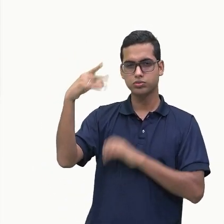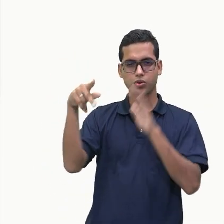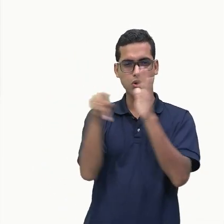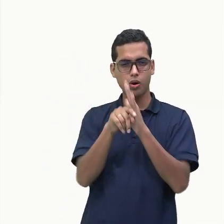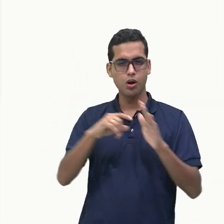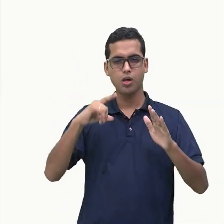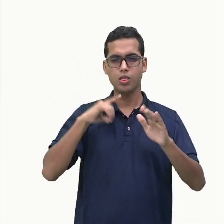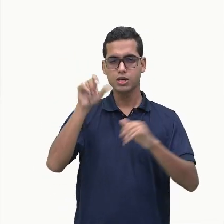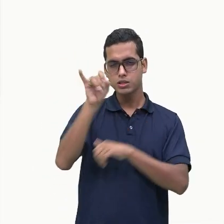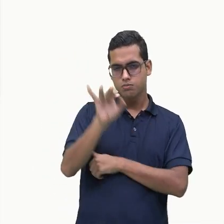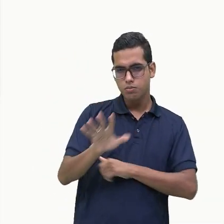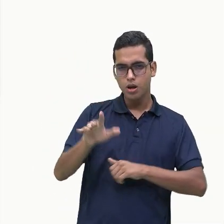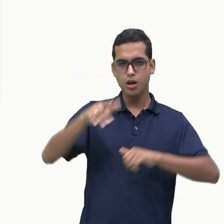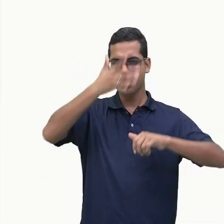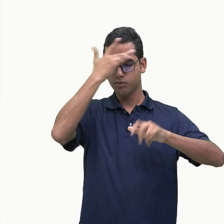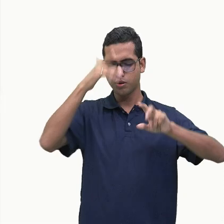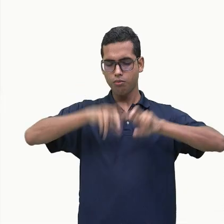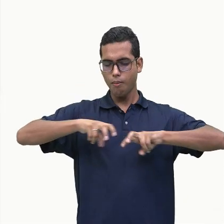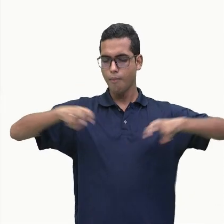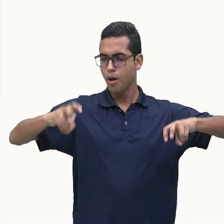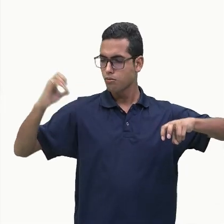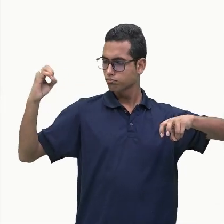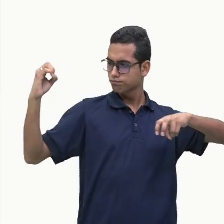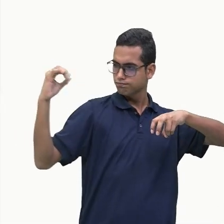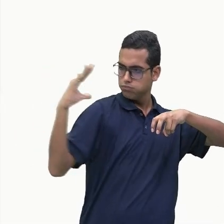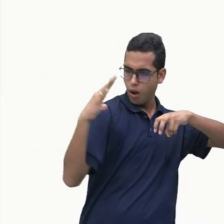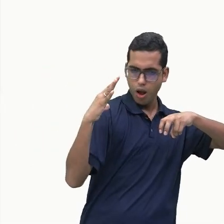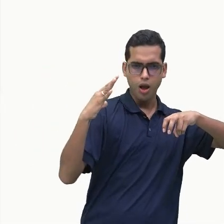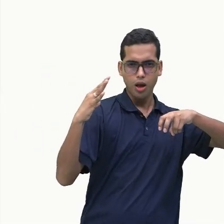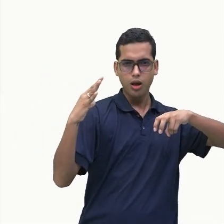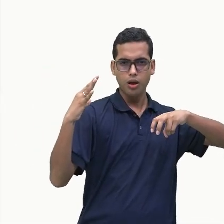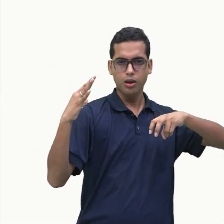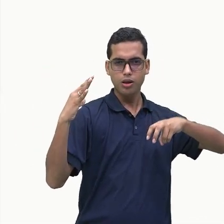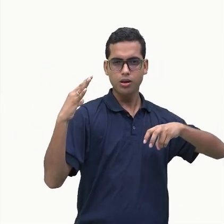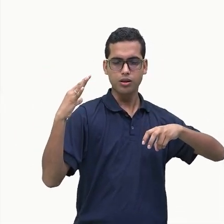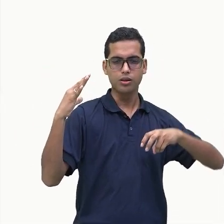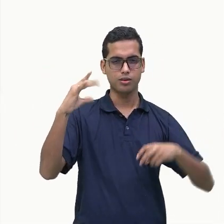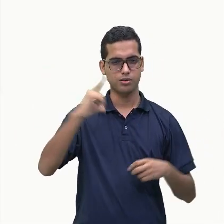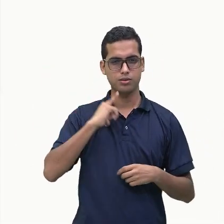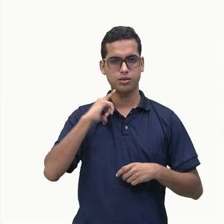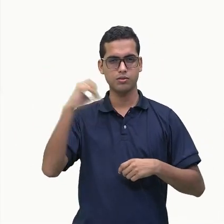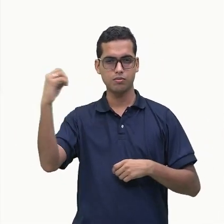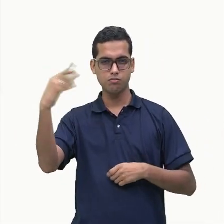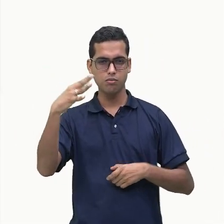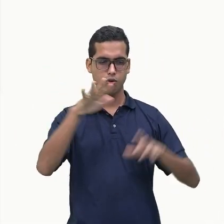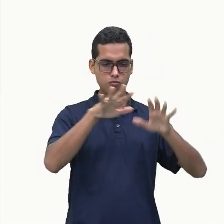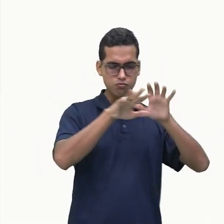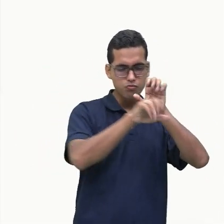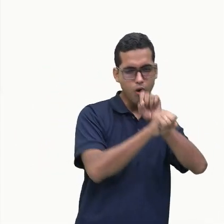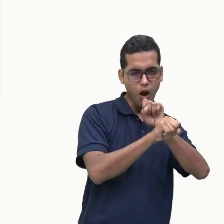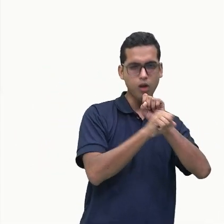diagonal, causando esse contraste de iluminação entre o escuro e o